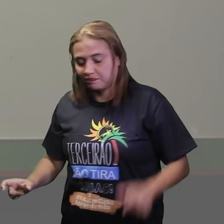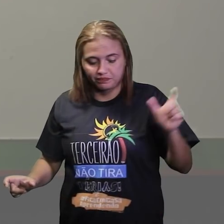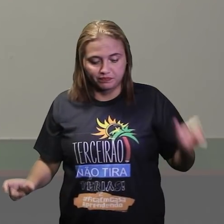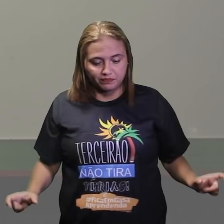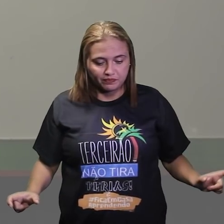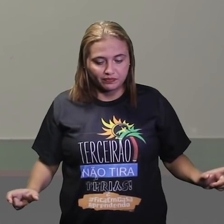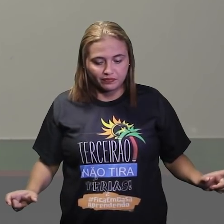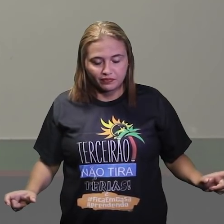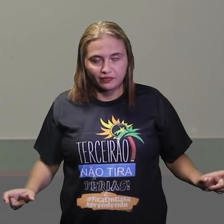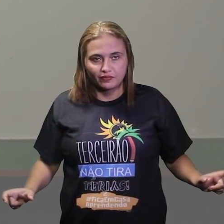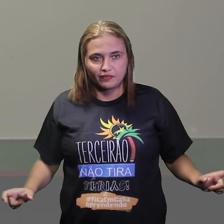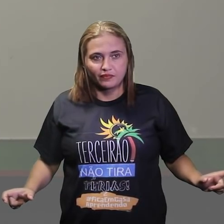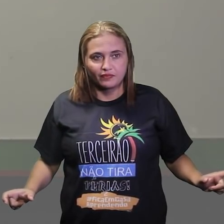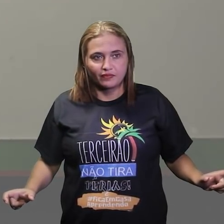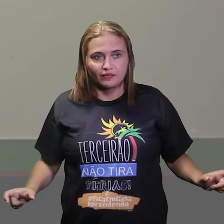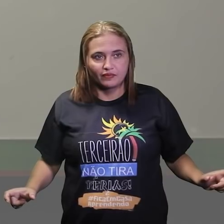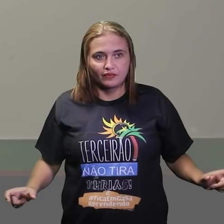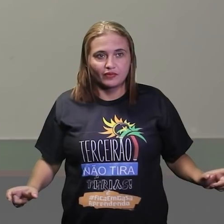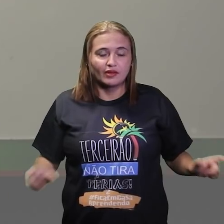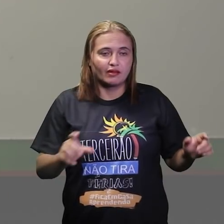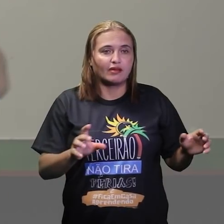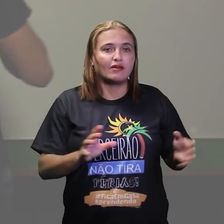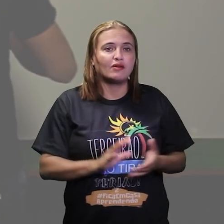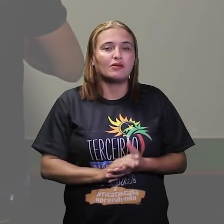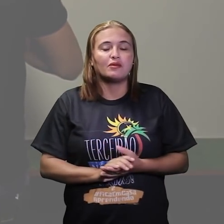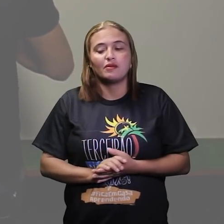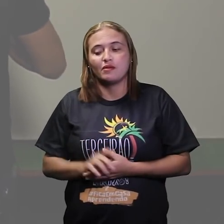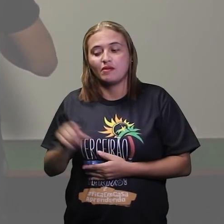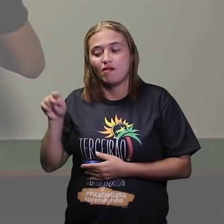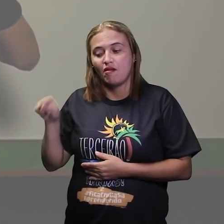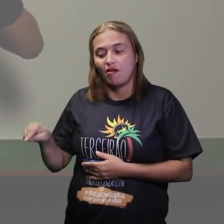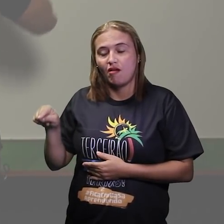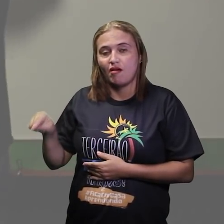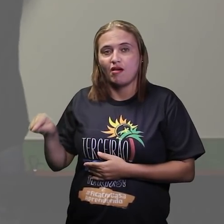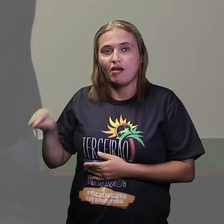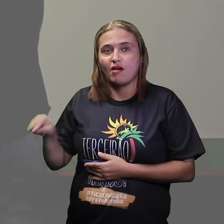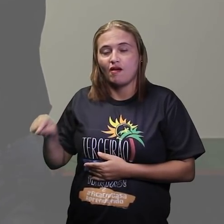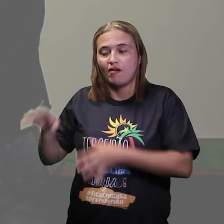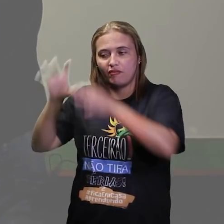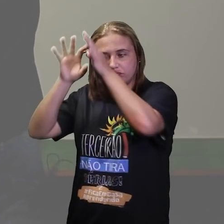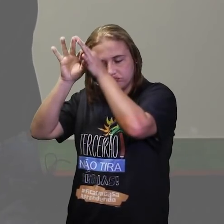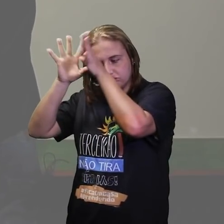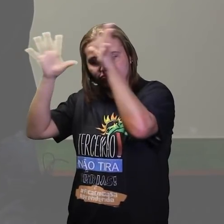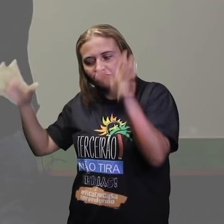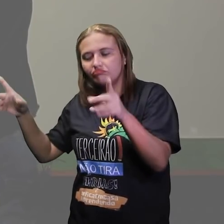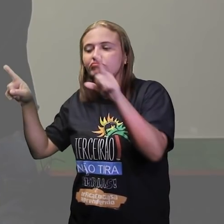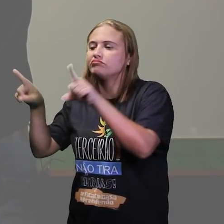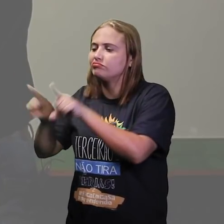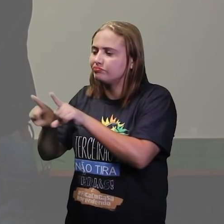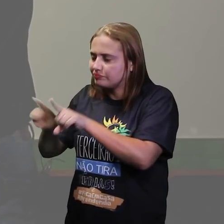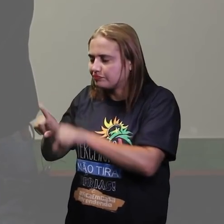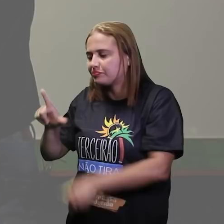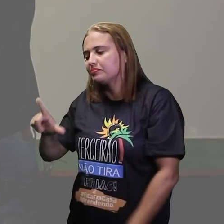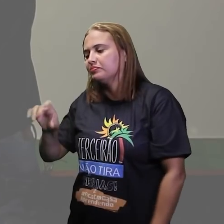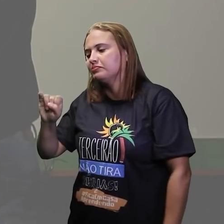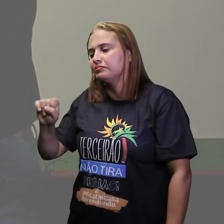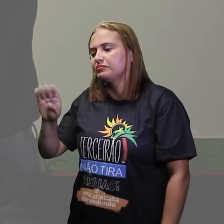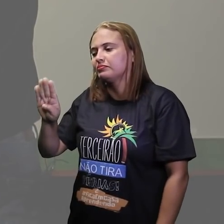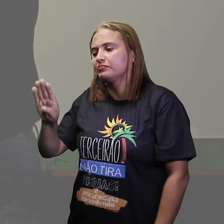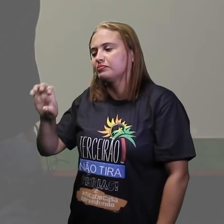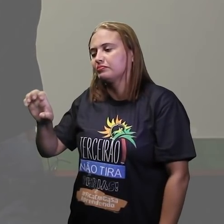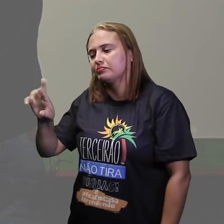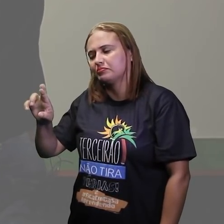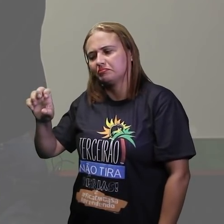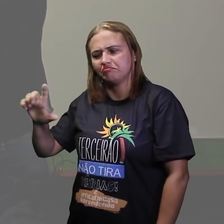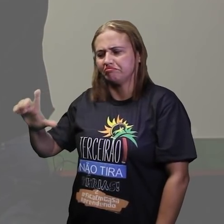livre, certo? Agora, olha só, Rousseau é um liberal também. Eita, André, dessa eu não sabia,